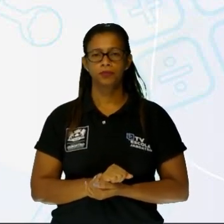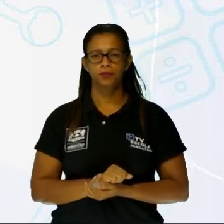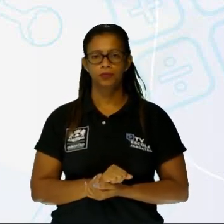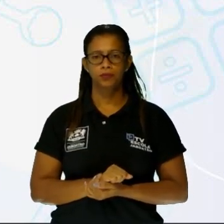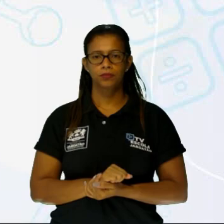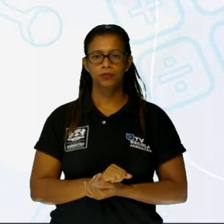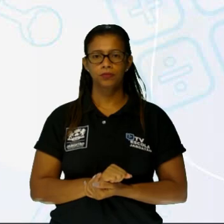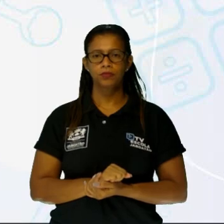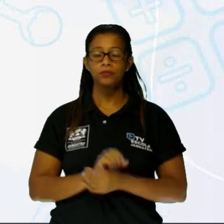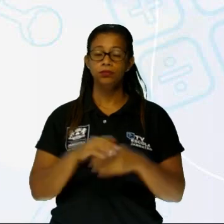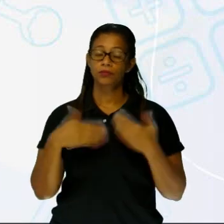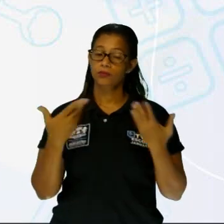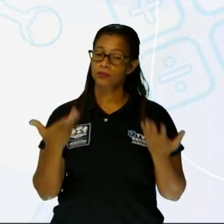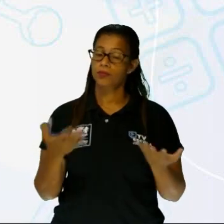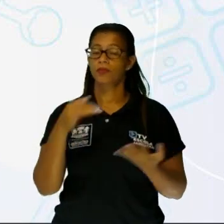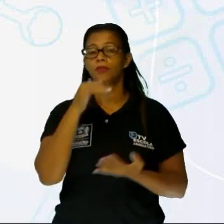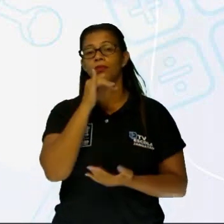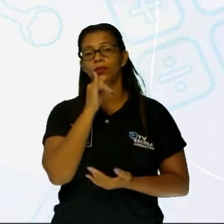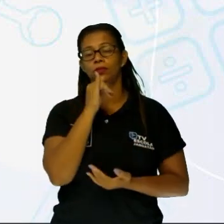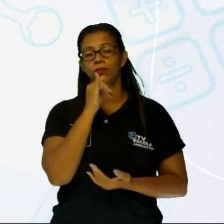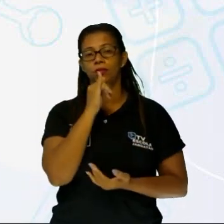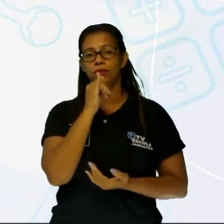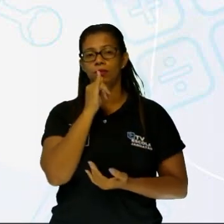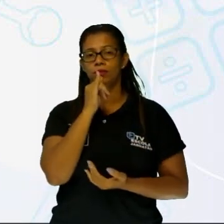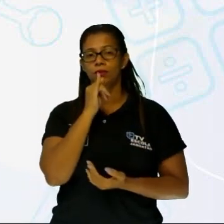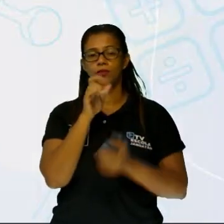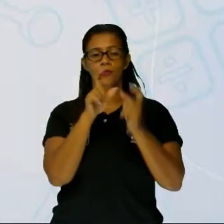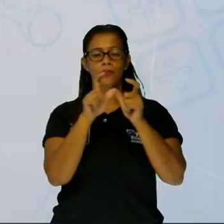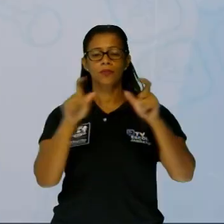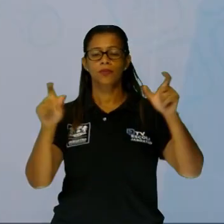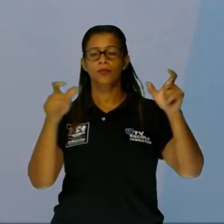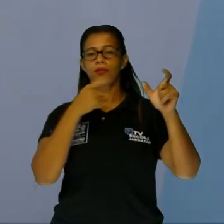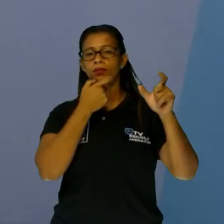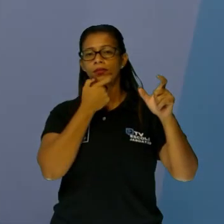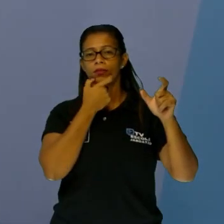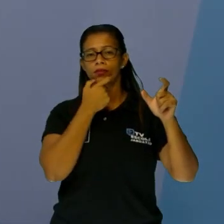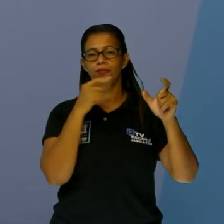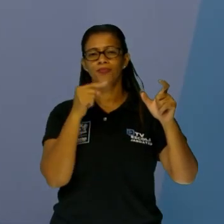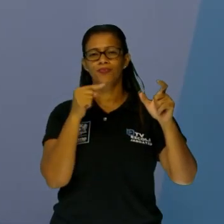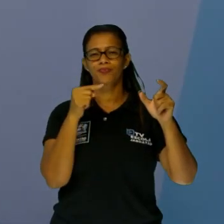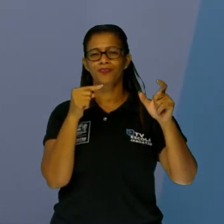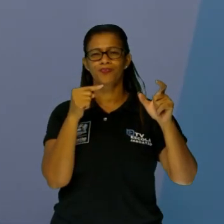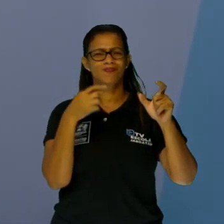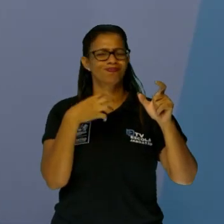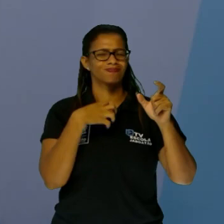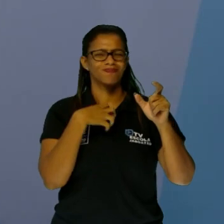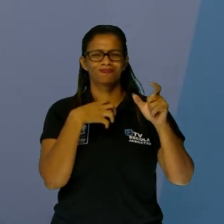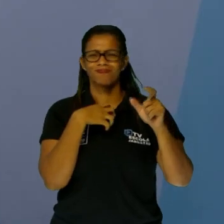Certo? Então, por exemplo, should I go to the hospital? Poxa, eu não estou me sentindo bem,